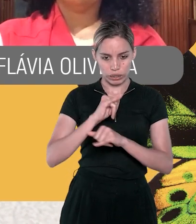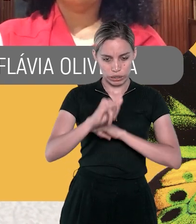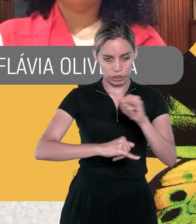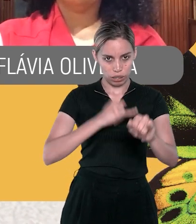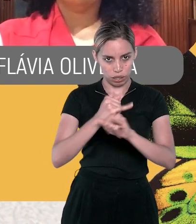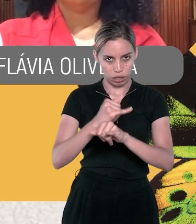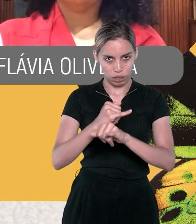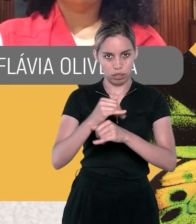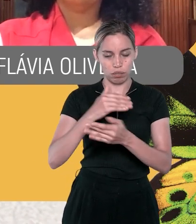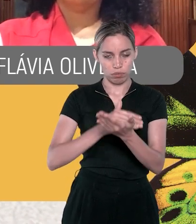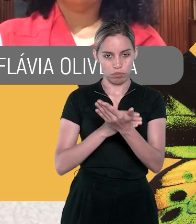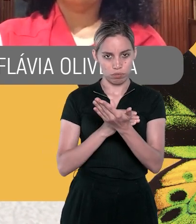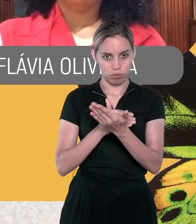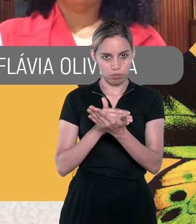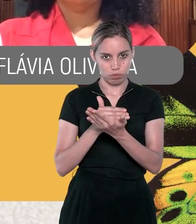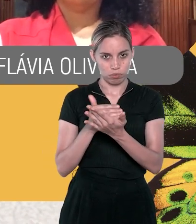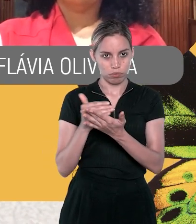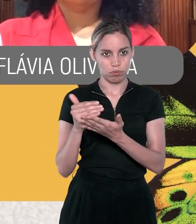quando